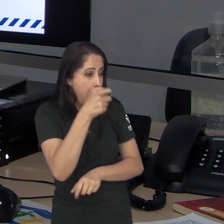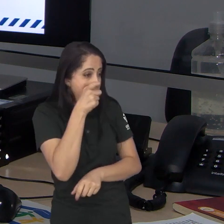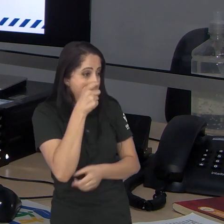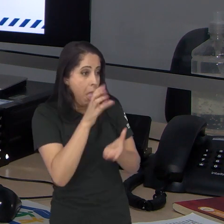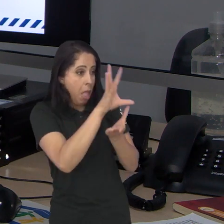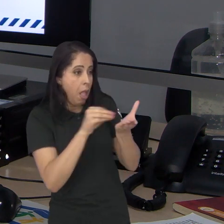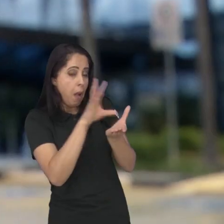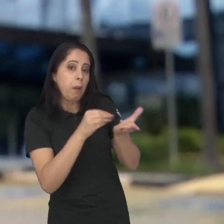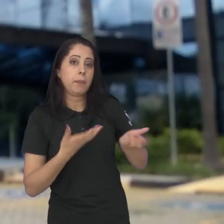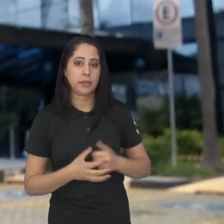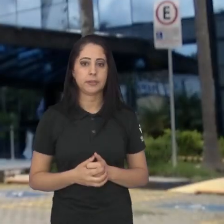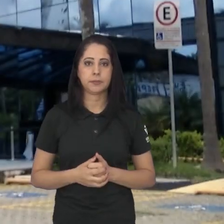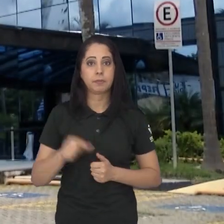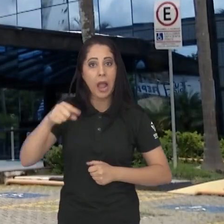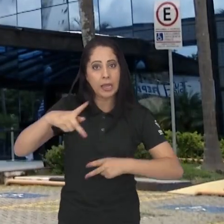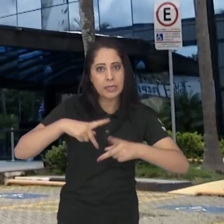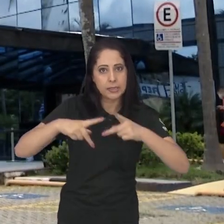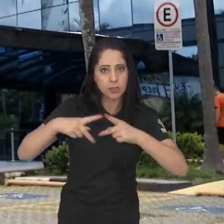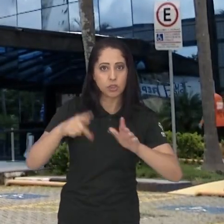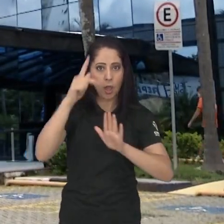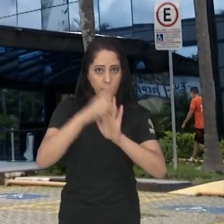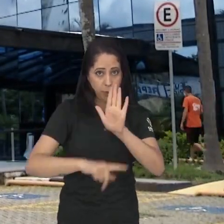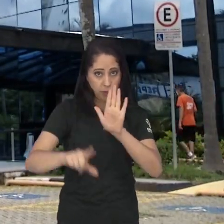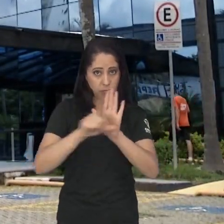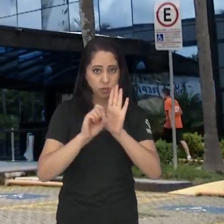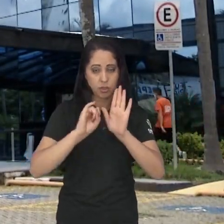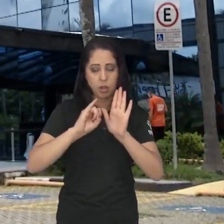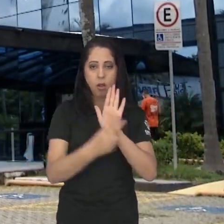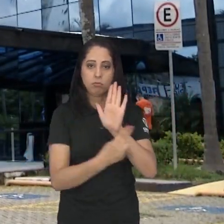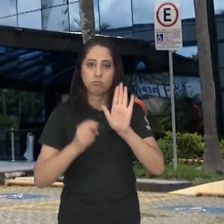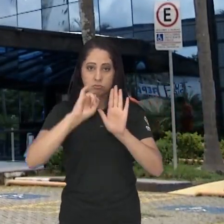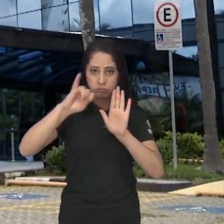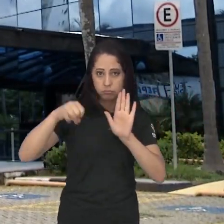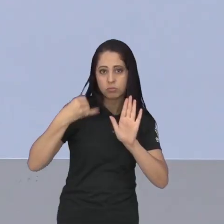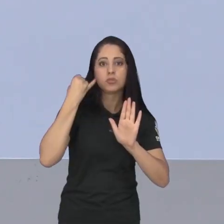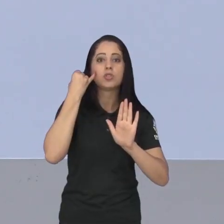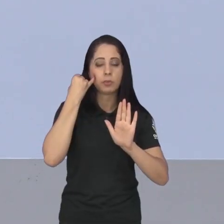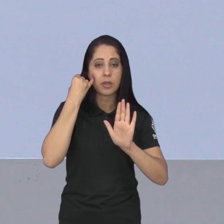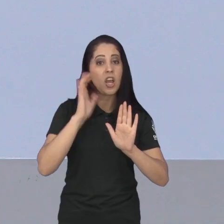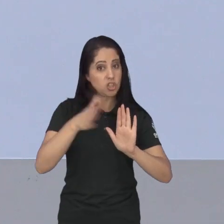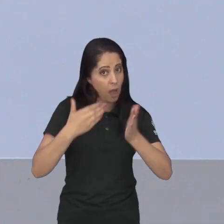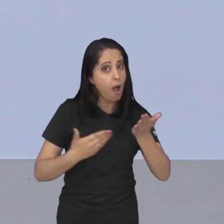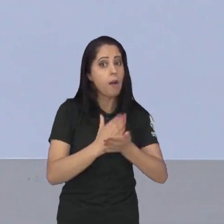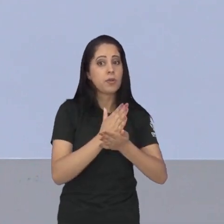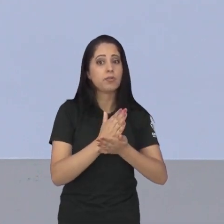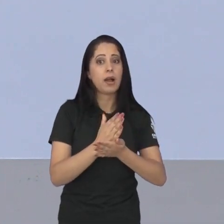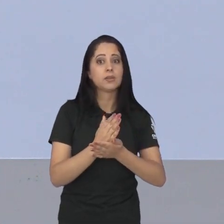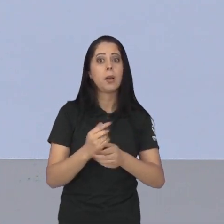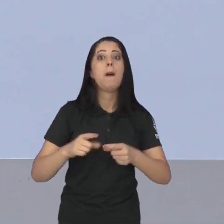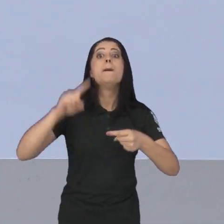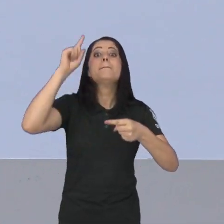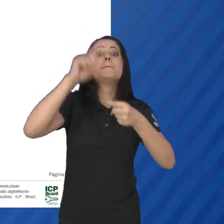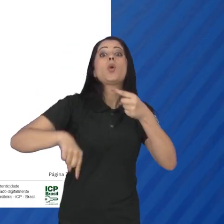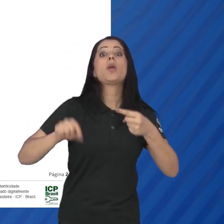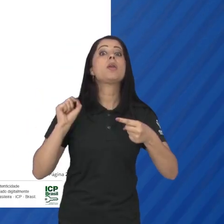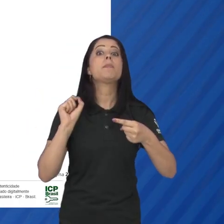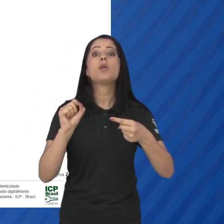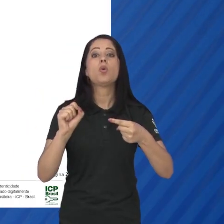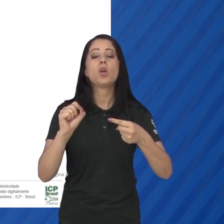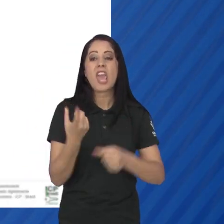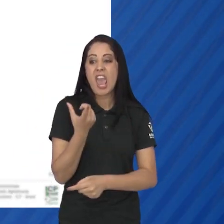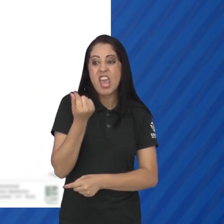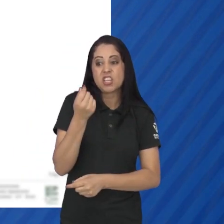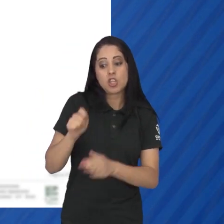a reproduzir. Em São José dos Campos, um projeto de lei de autoria do vereador Juvenil Silvério, aprovado na Câmara,